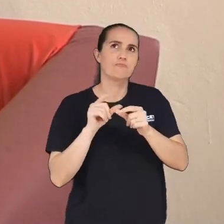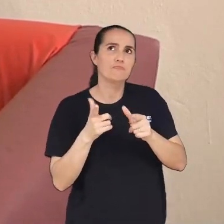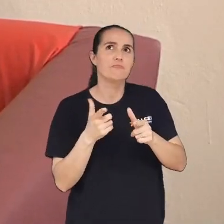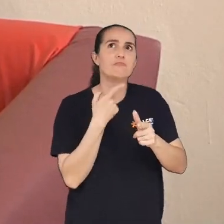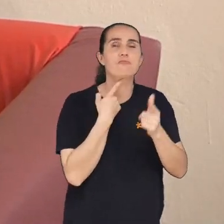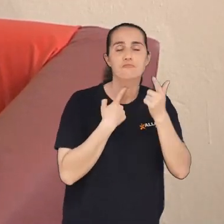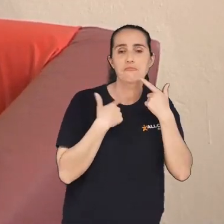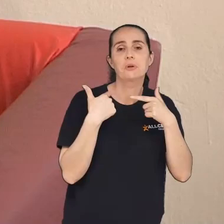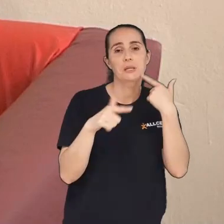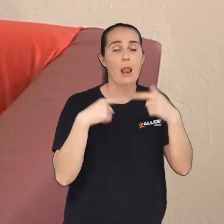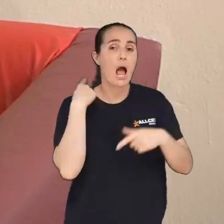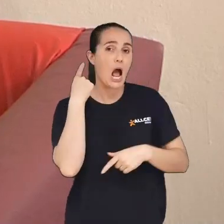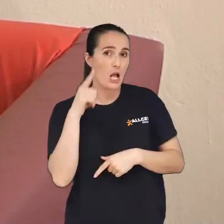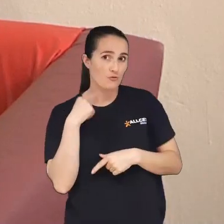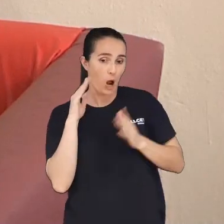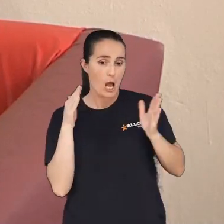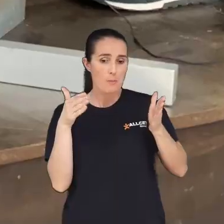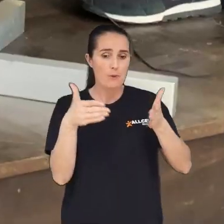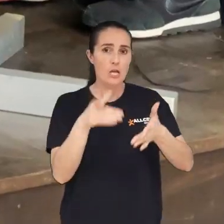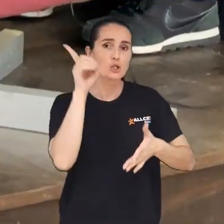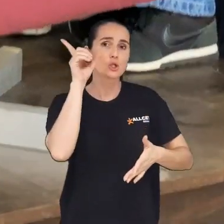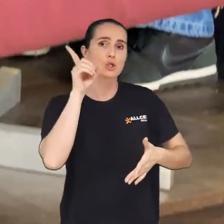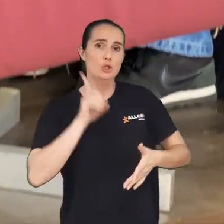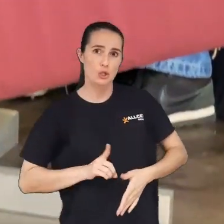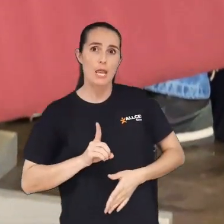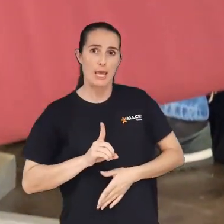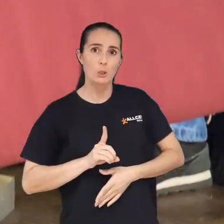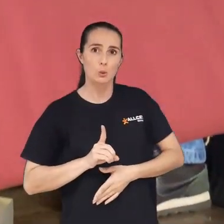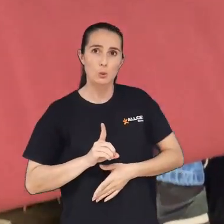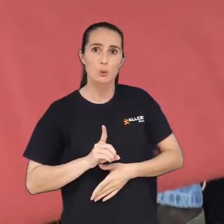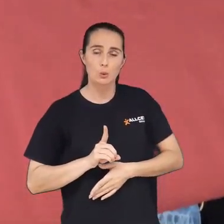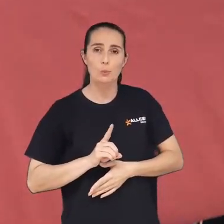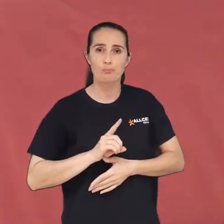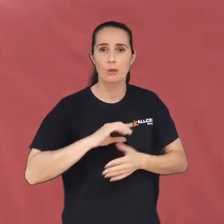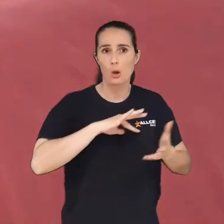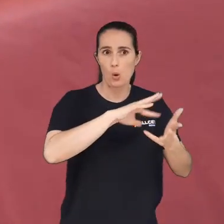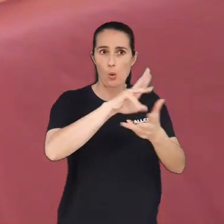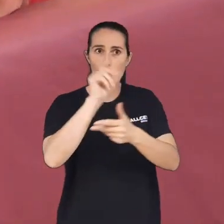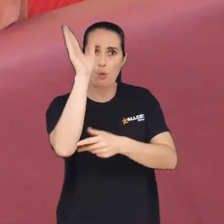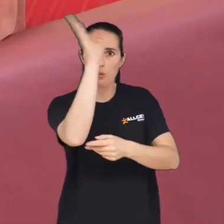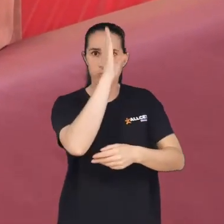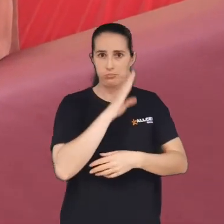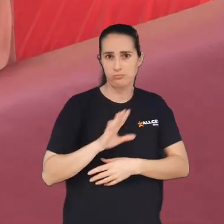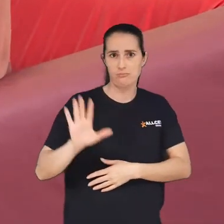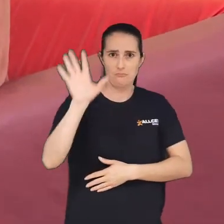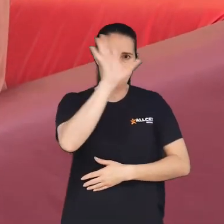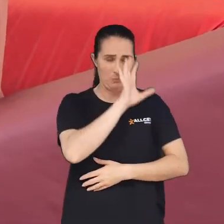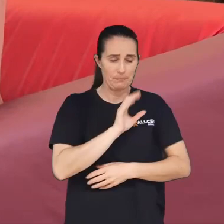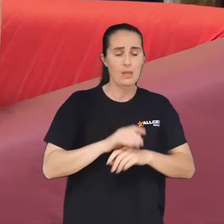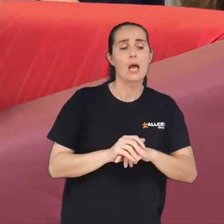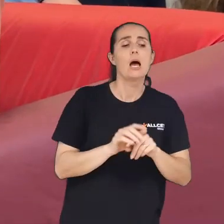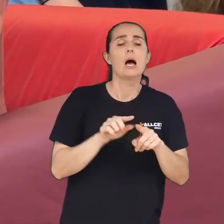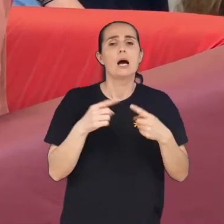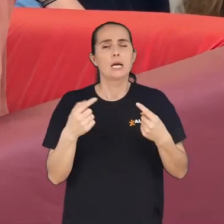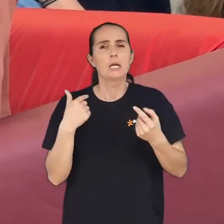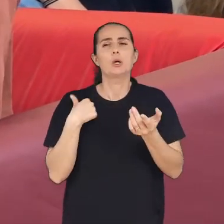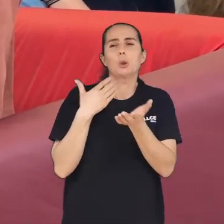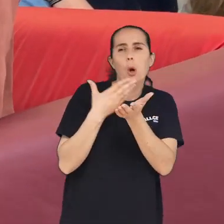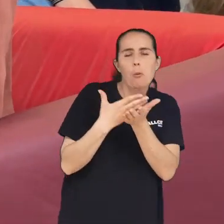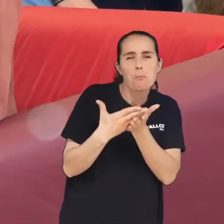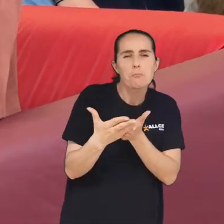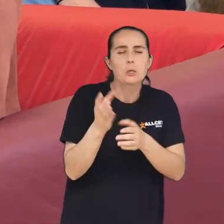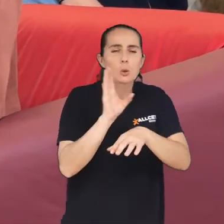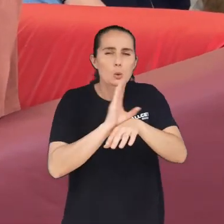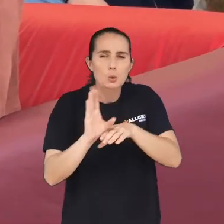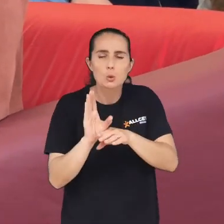especializado em Direito Internacional. Então, acabei, naquele momento, já buscando comércio exterior, me